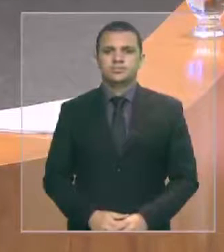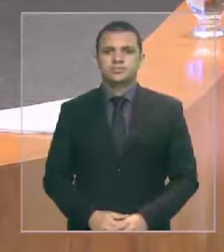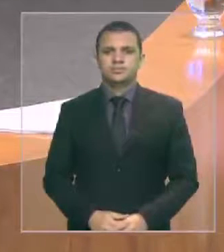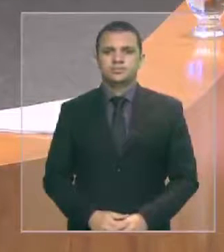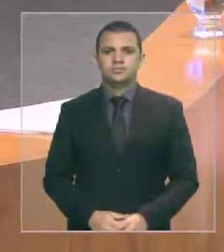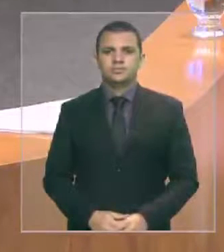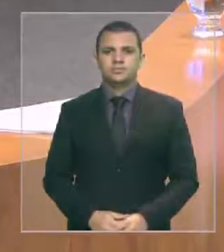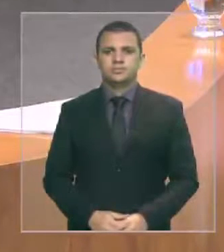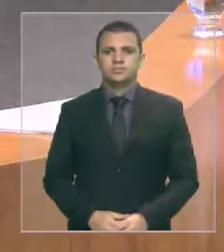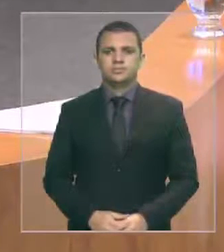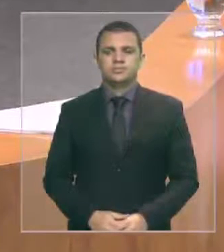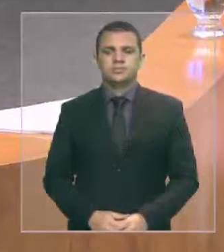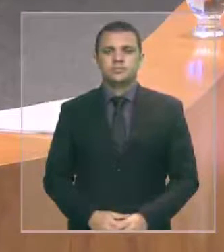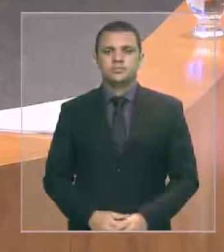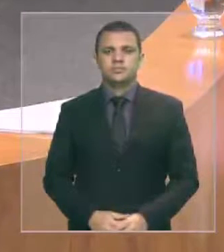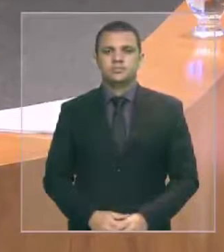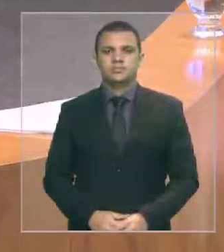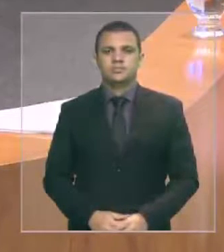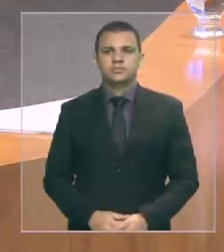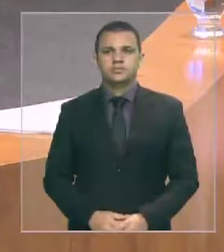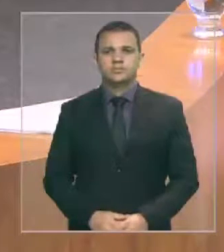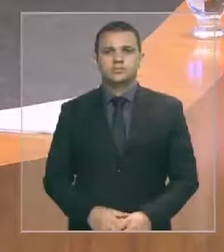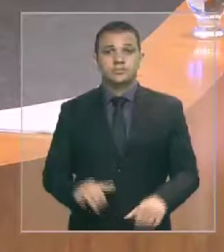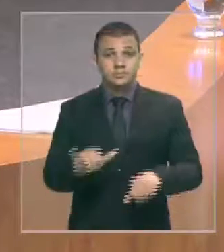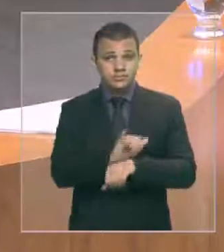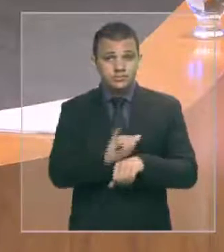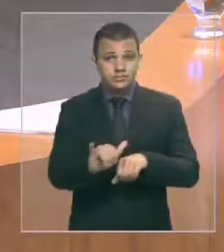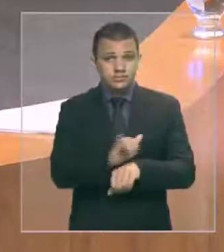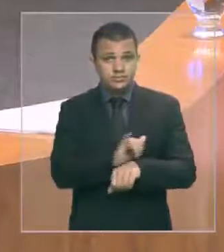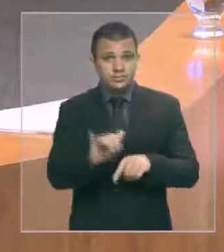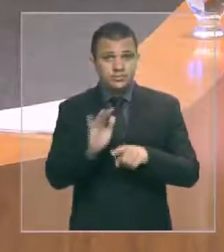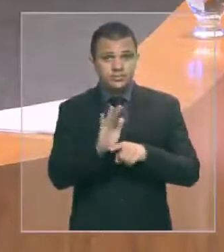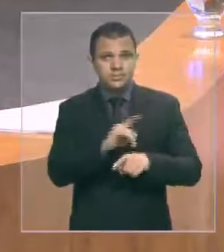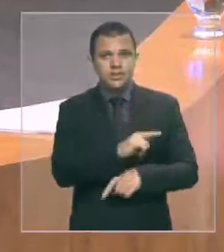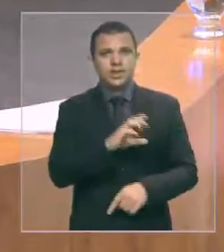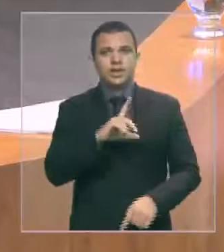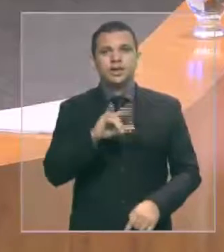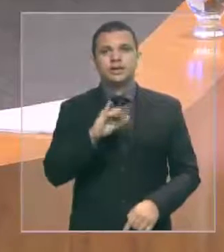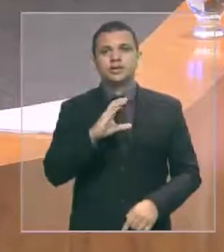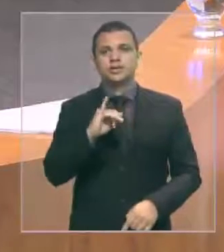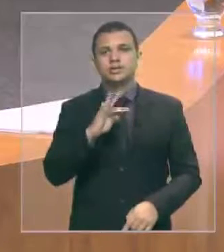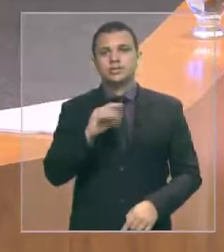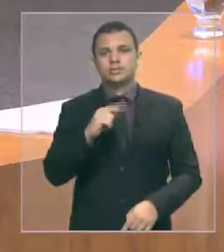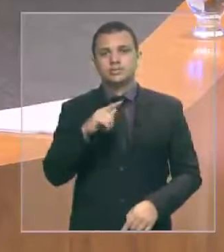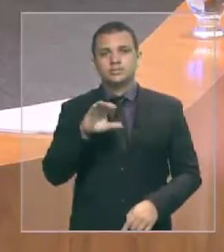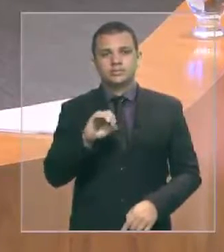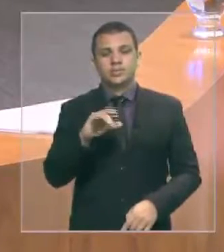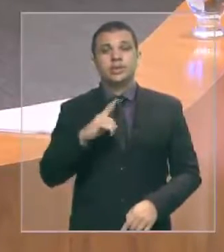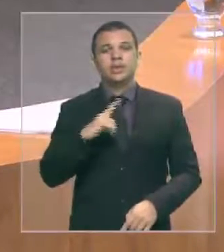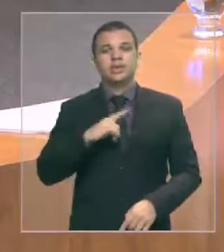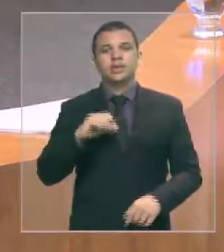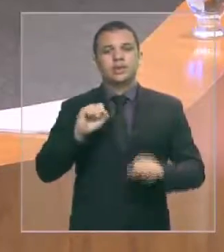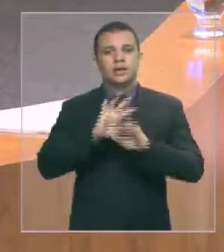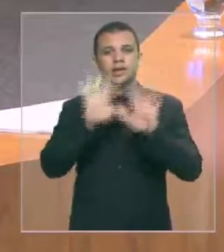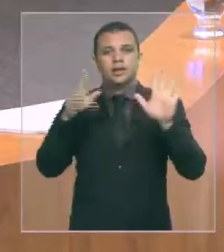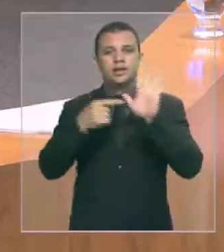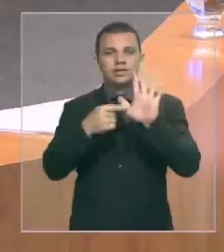Instrumentos para a formatação da licitação. Vamos no item transparência, senhores